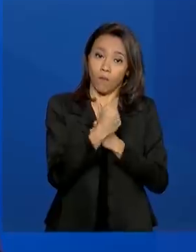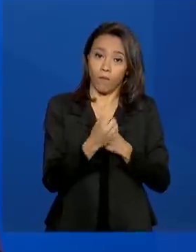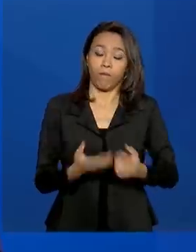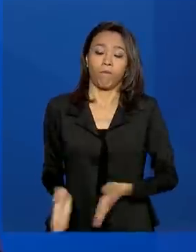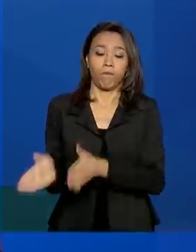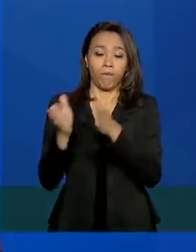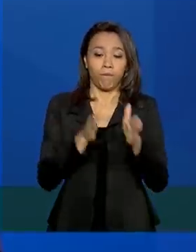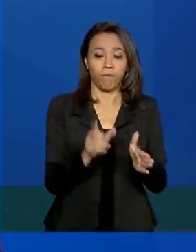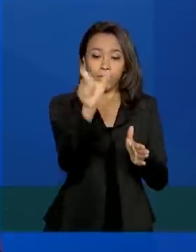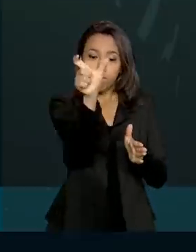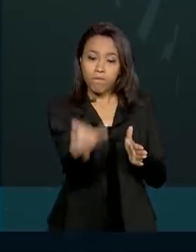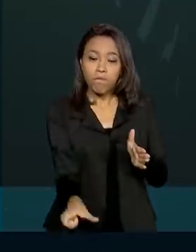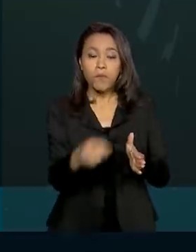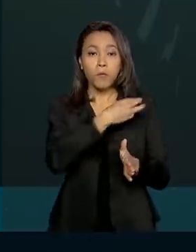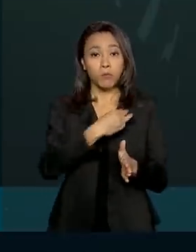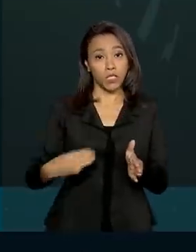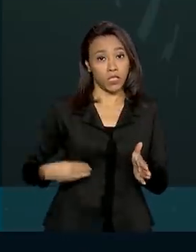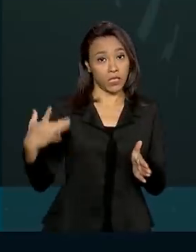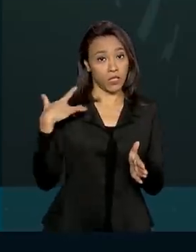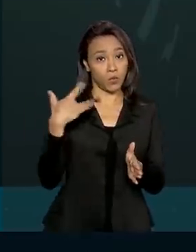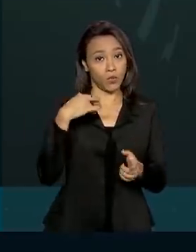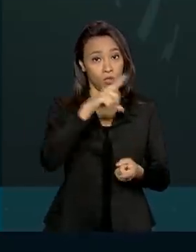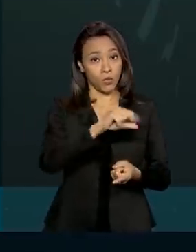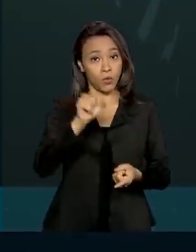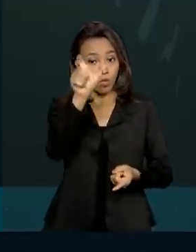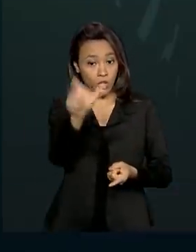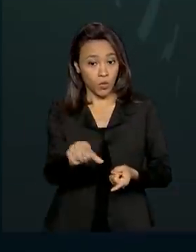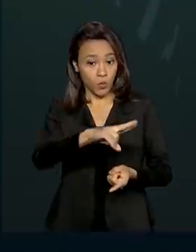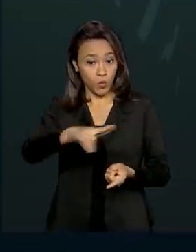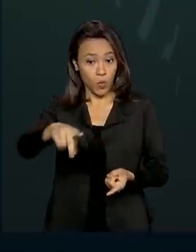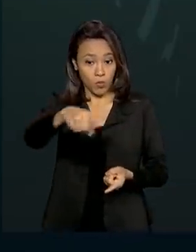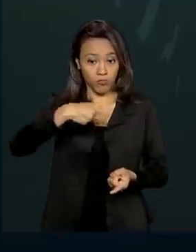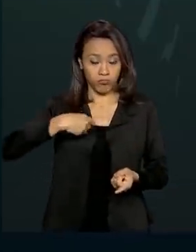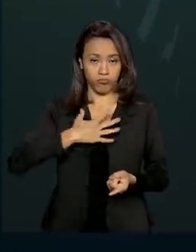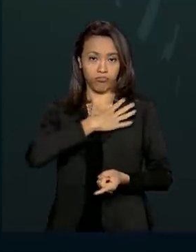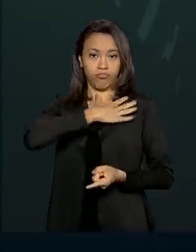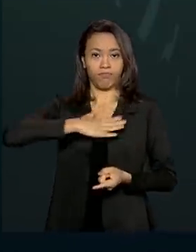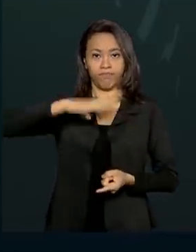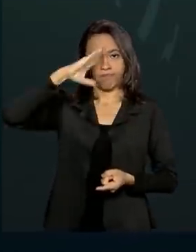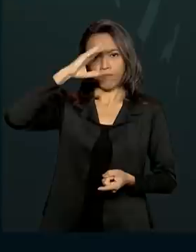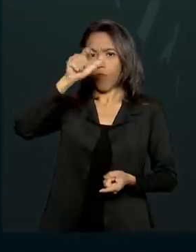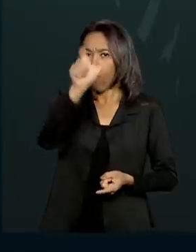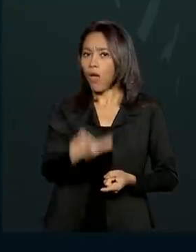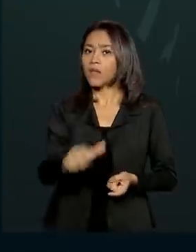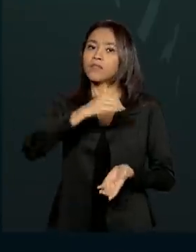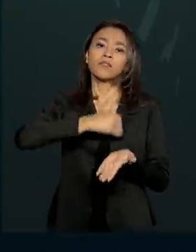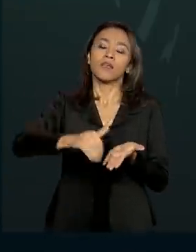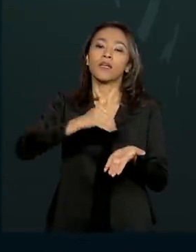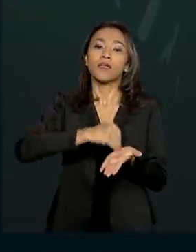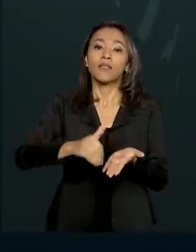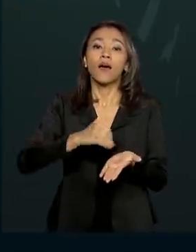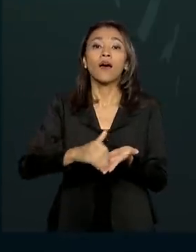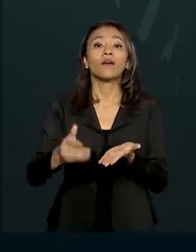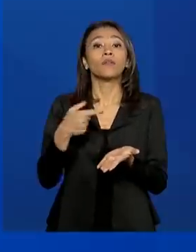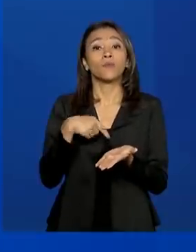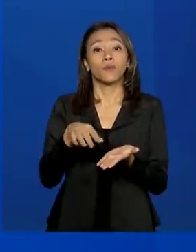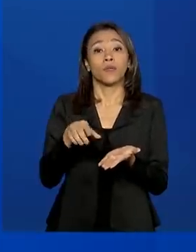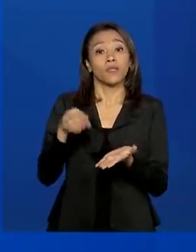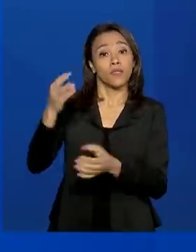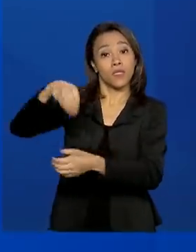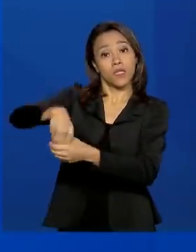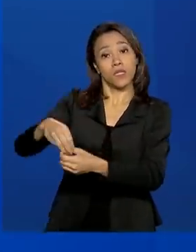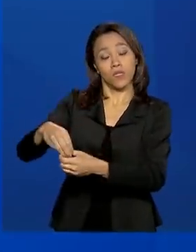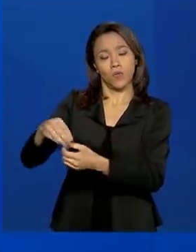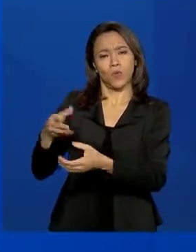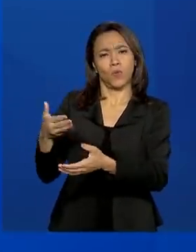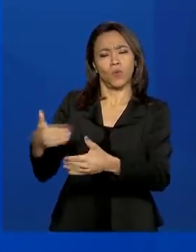Saúde, Nelson Teich, anunciou o nome do general Eduardo Pazuello para o cargo de secretário-executivo do Ministério da Saúde e